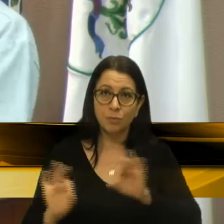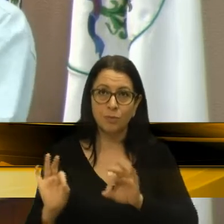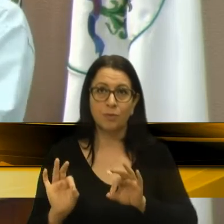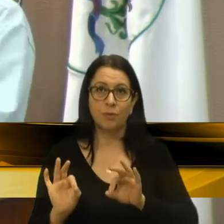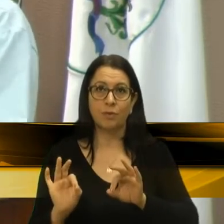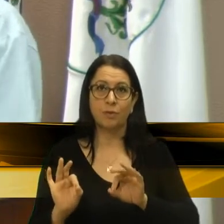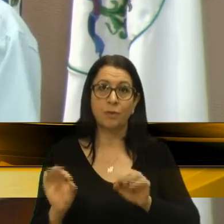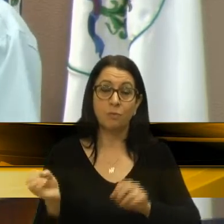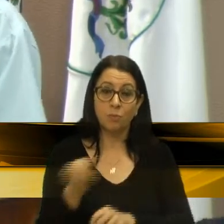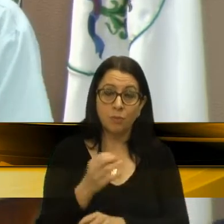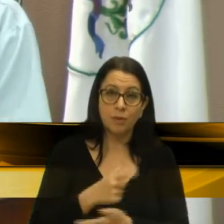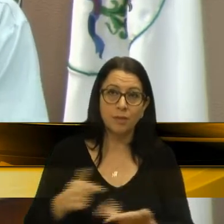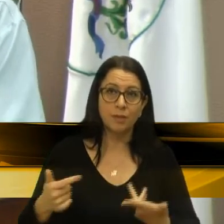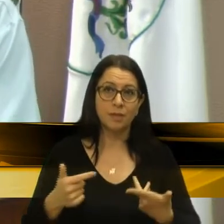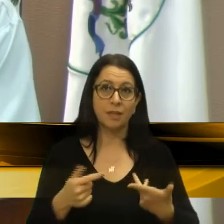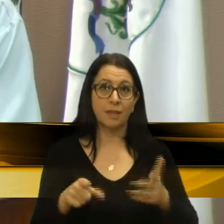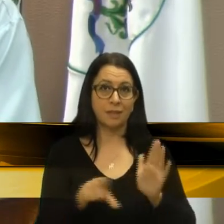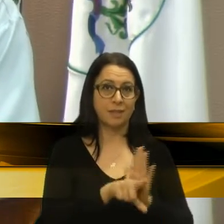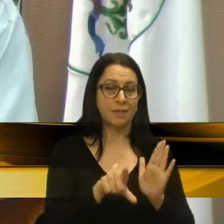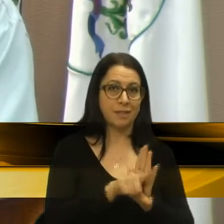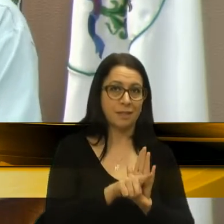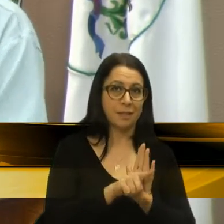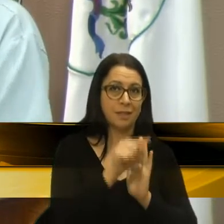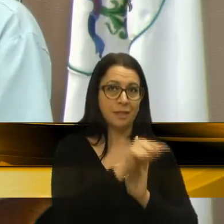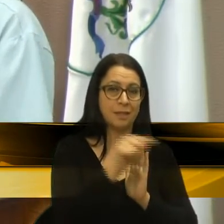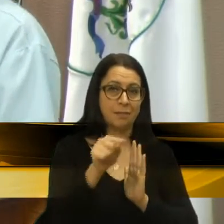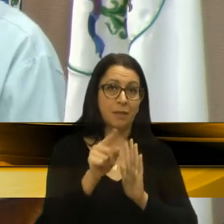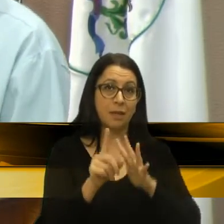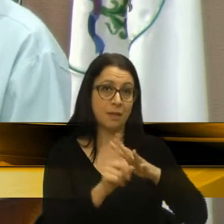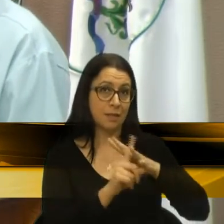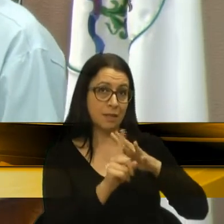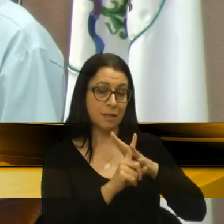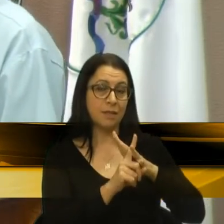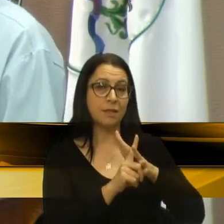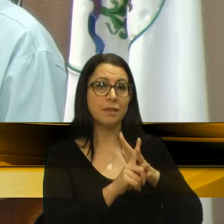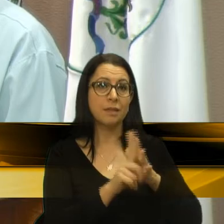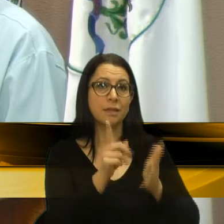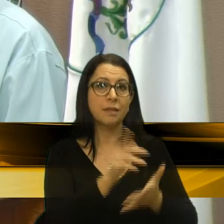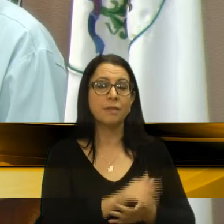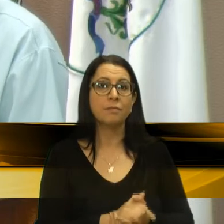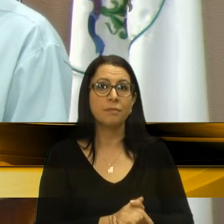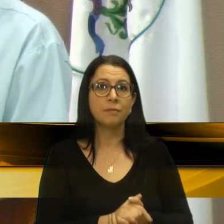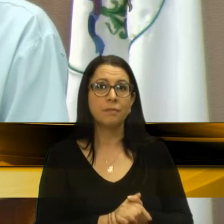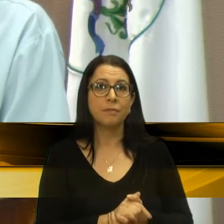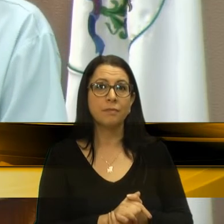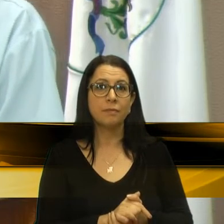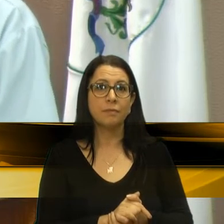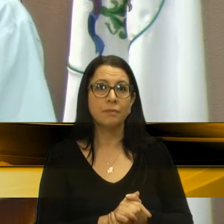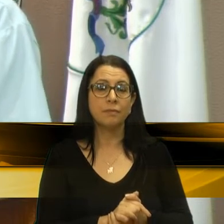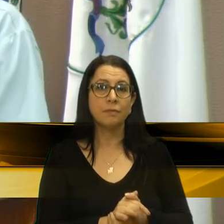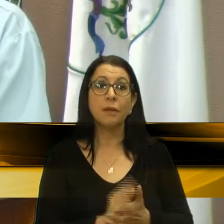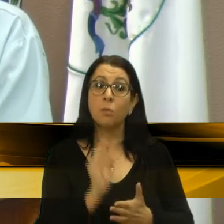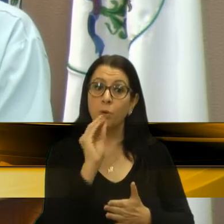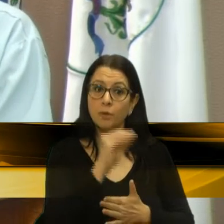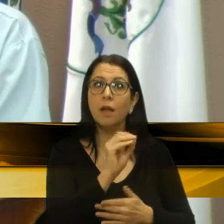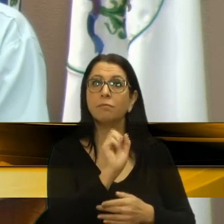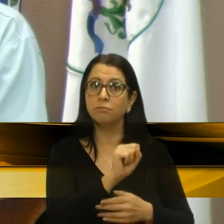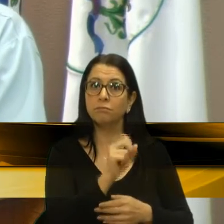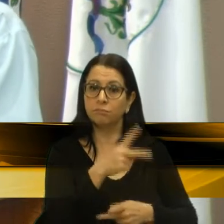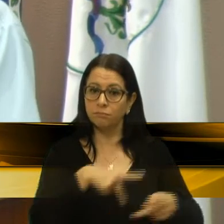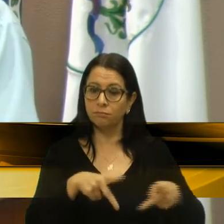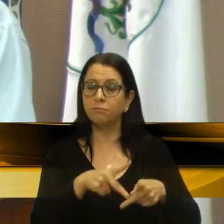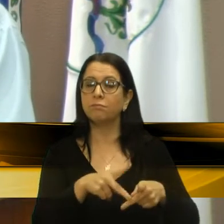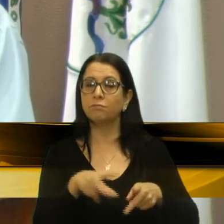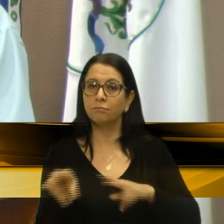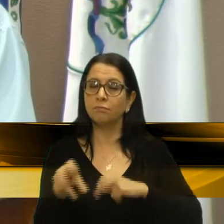modernizar essa lei para crenças essas antenas vem um ser colocados e assim o nosso povo do interior